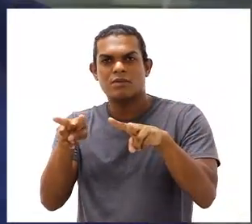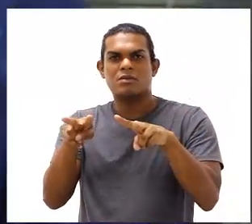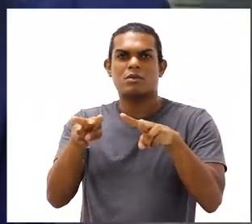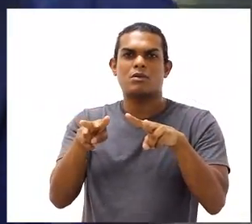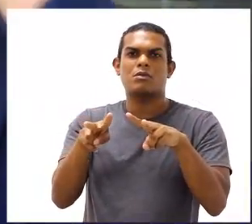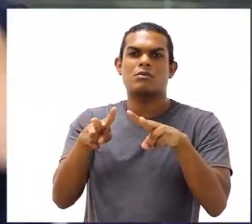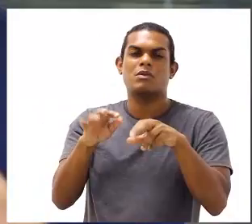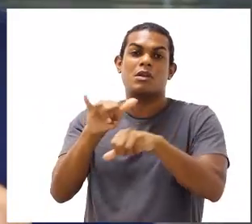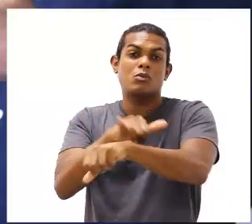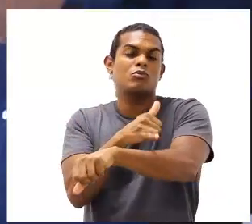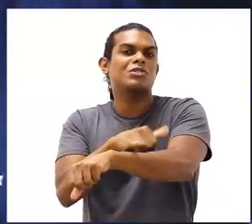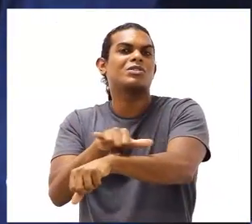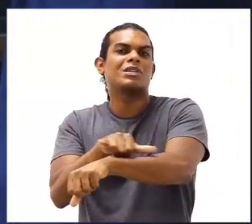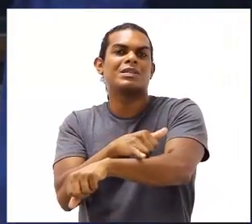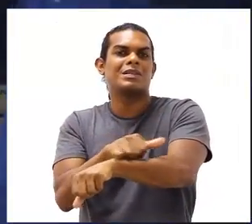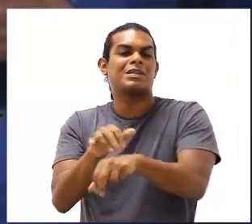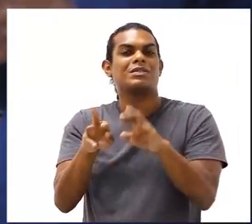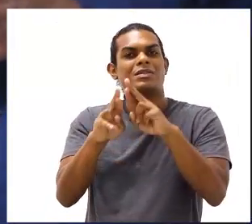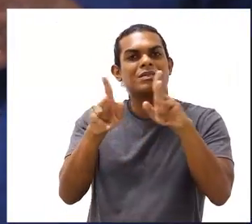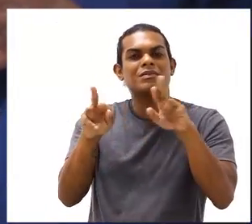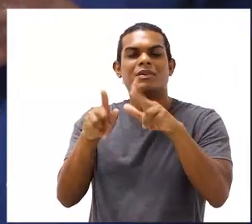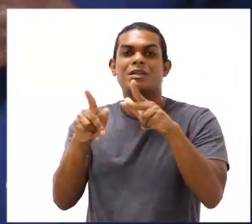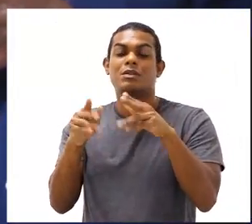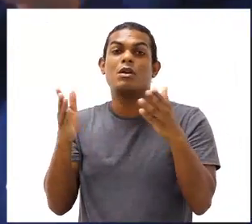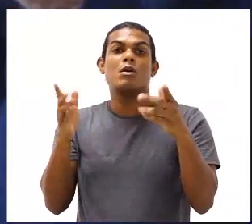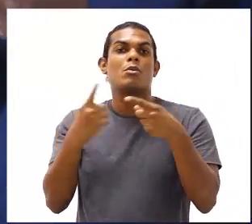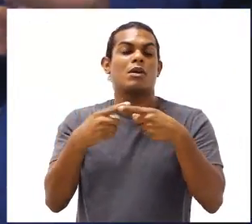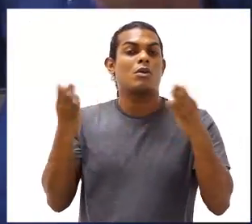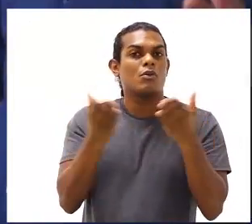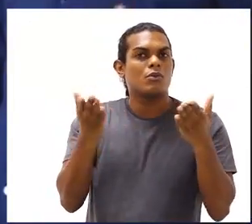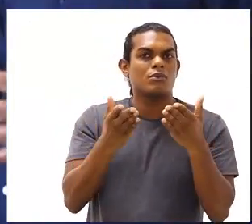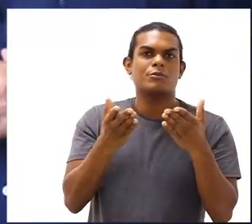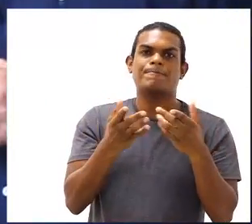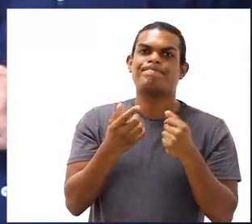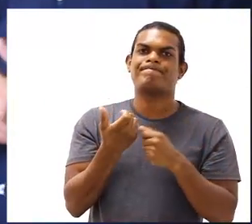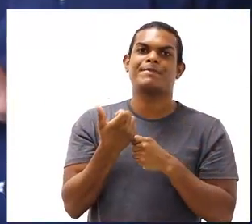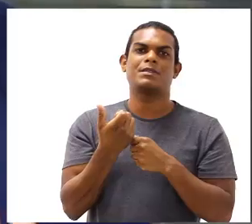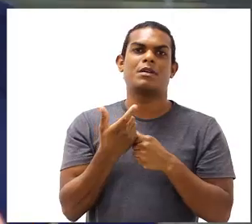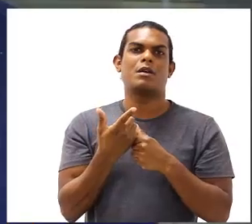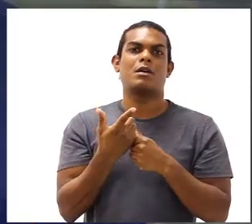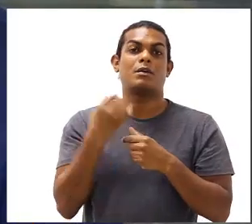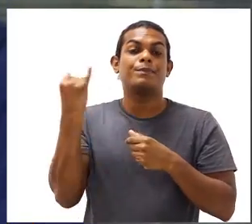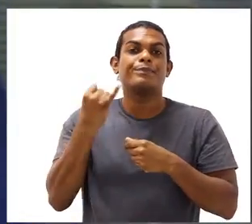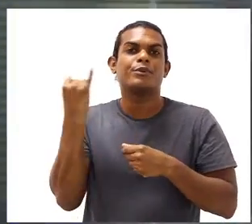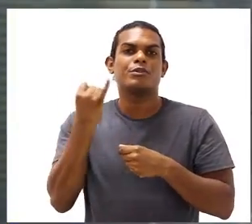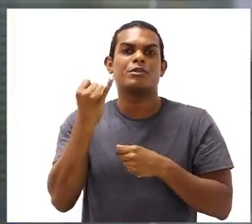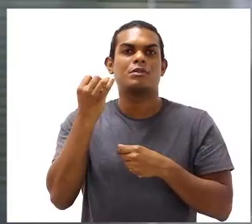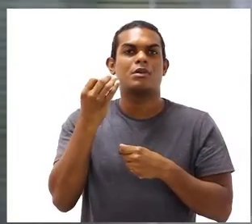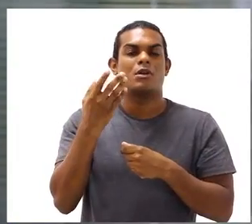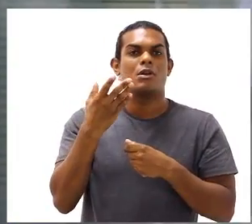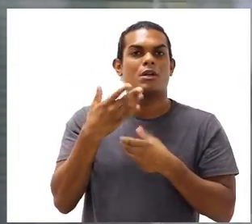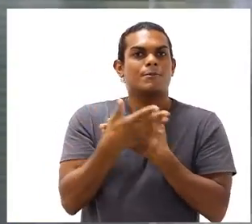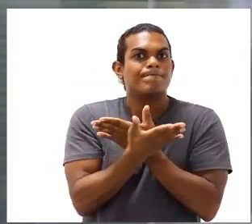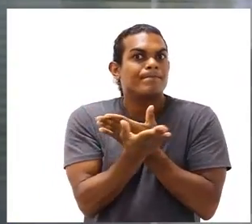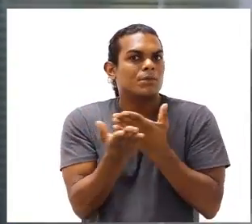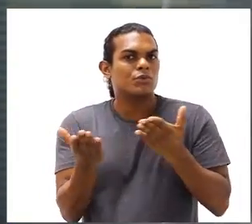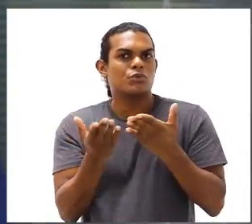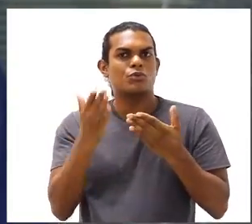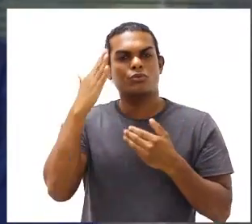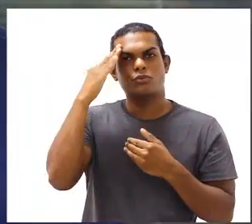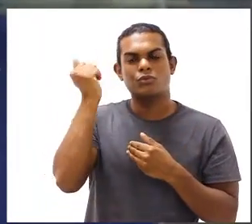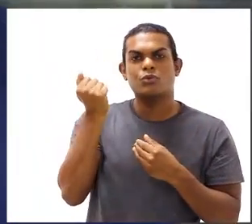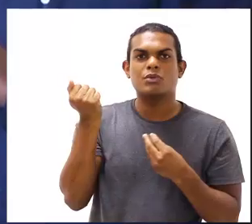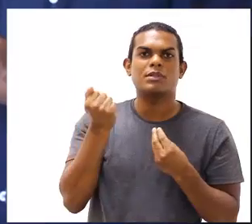conhecimento verticalizado, só na minha área. Centrado. Né? Centrado. Por exemplo, eu tenho projetos na área de saúde que envolvem tecnologia, saúde,